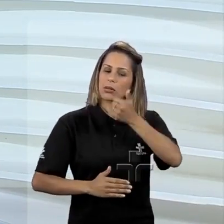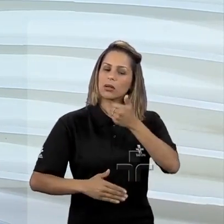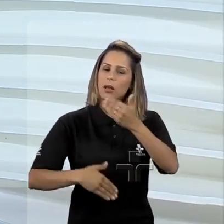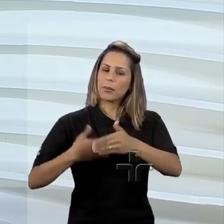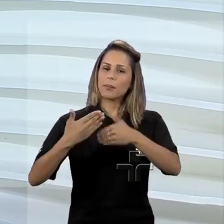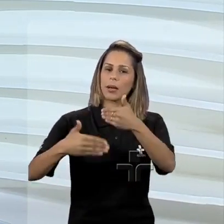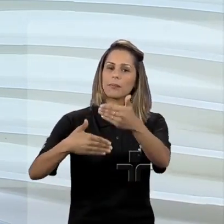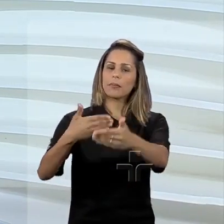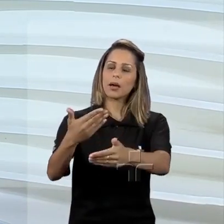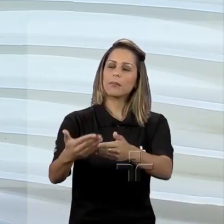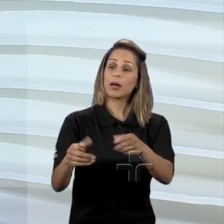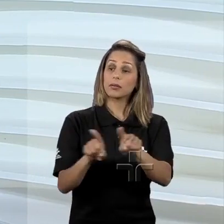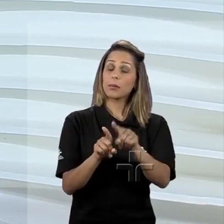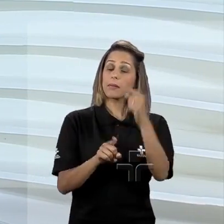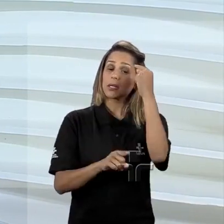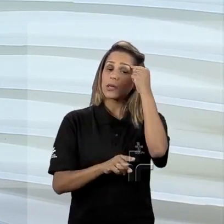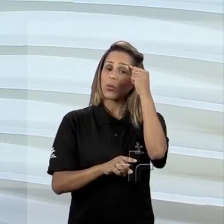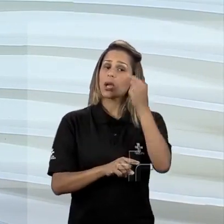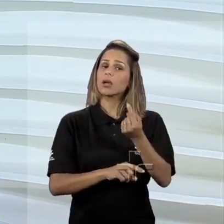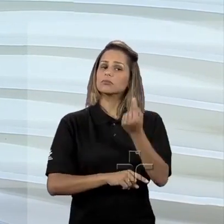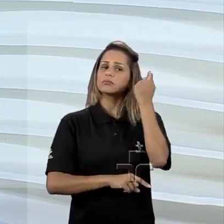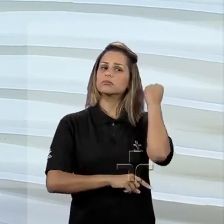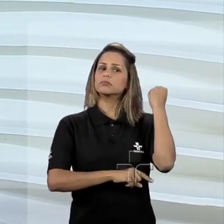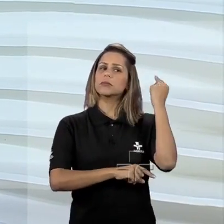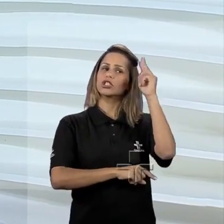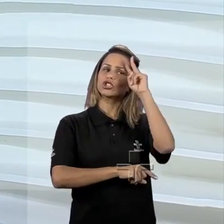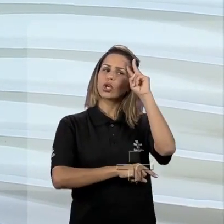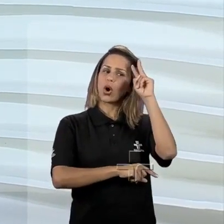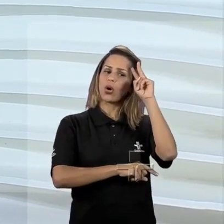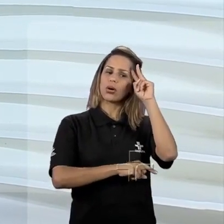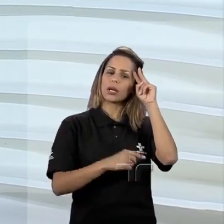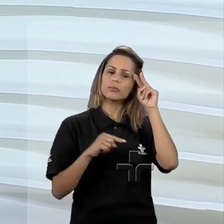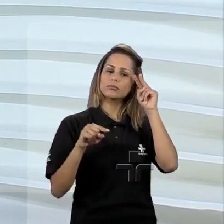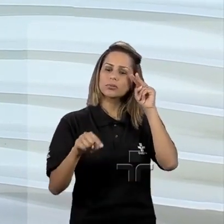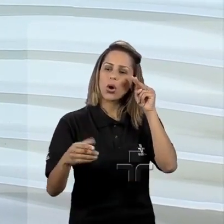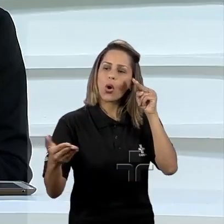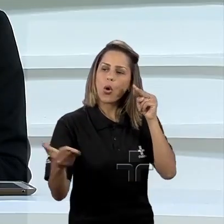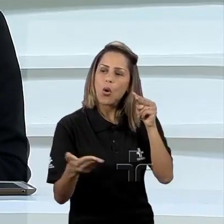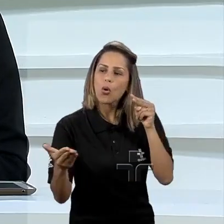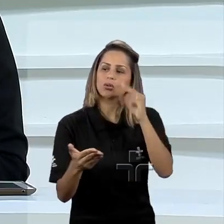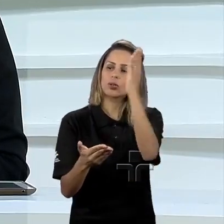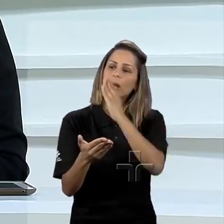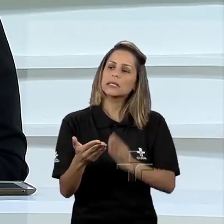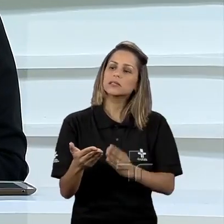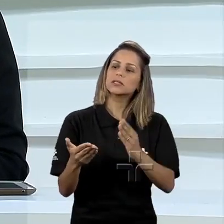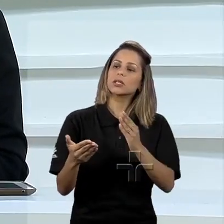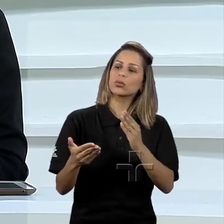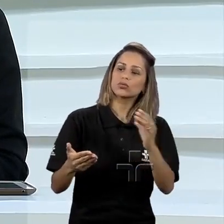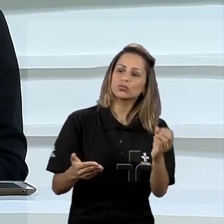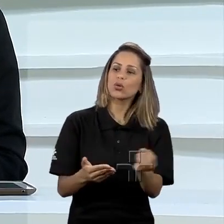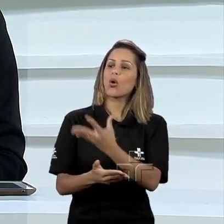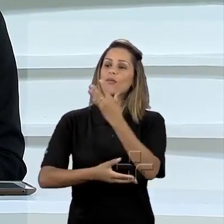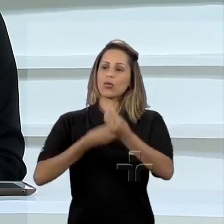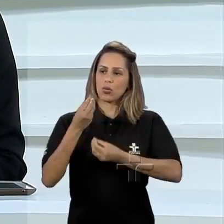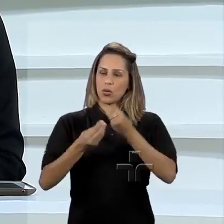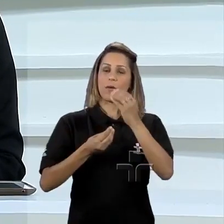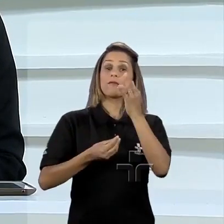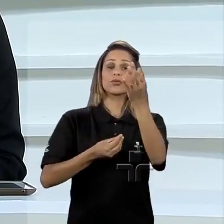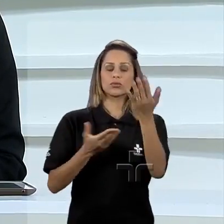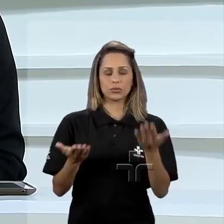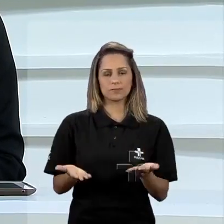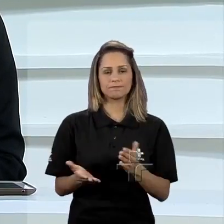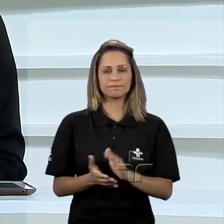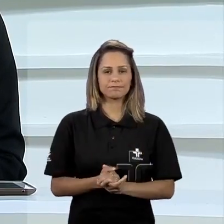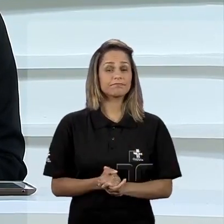valores, a sua história e, principalmente, olhando a modernidade e o Brasil daqui para frente. Falando em modernidade, a vida do